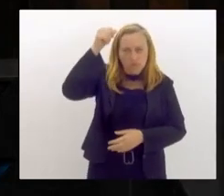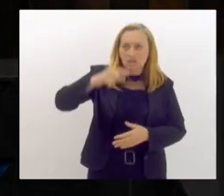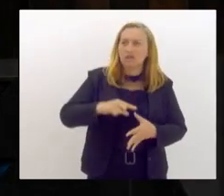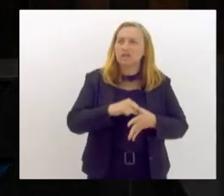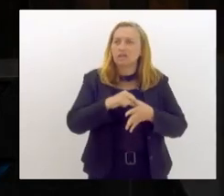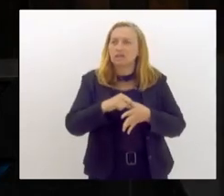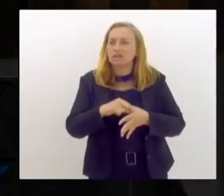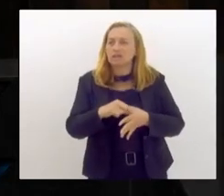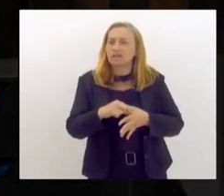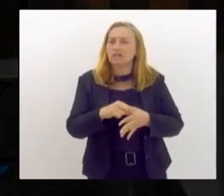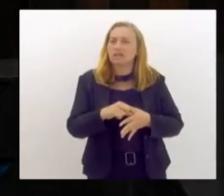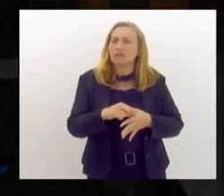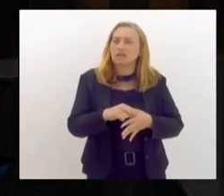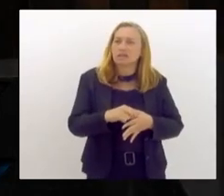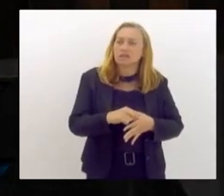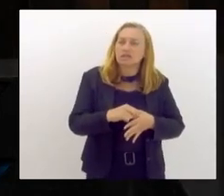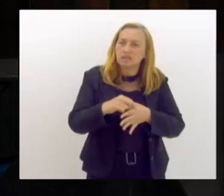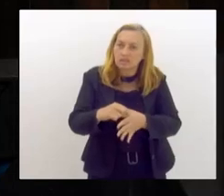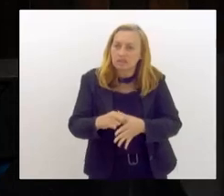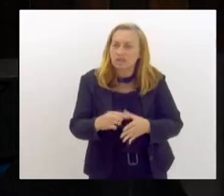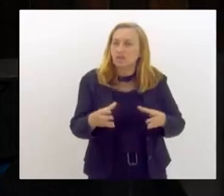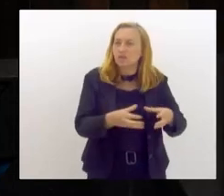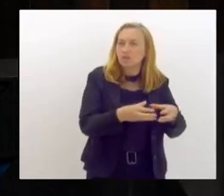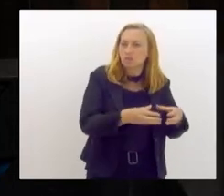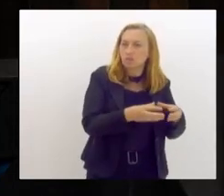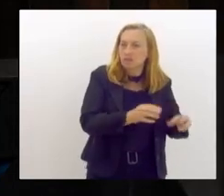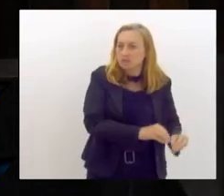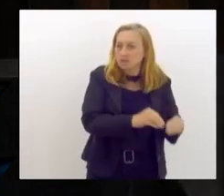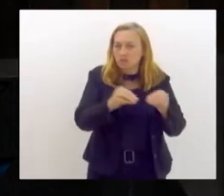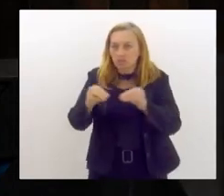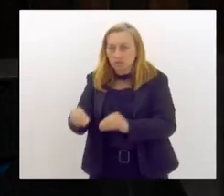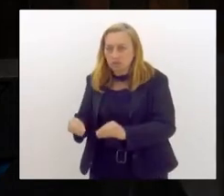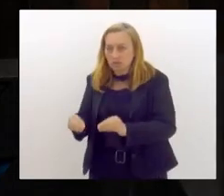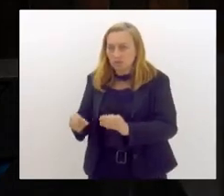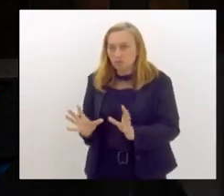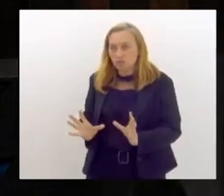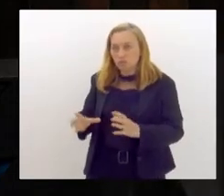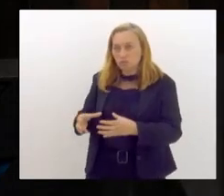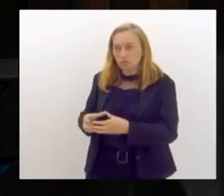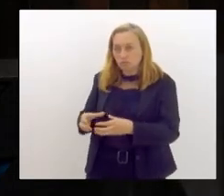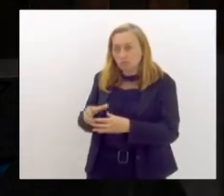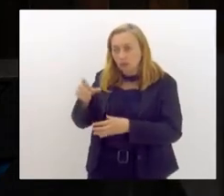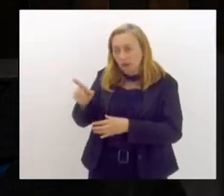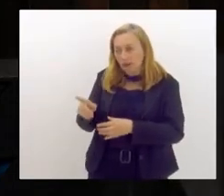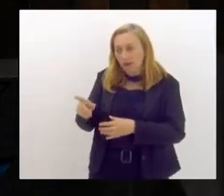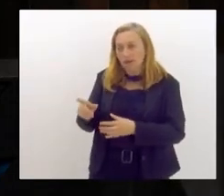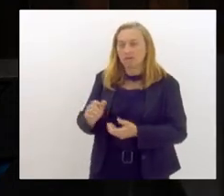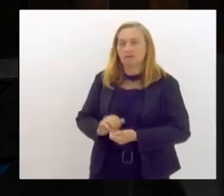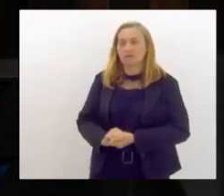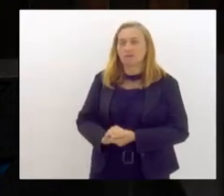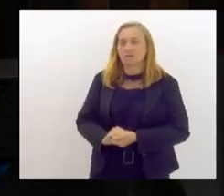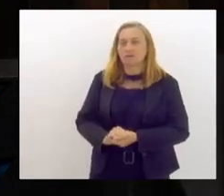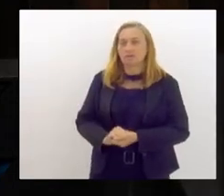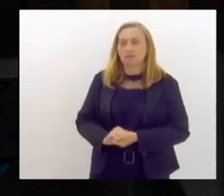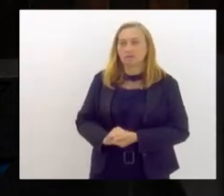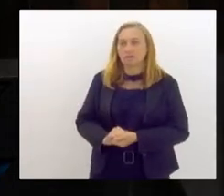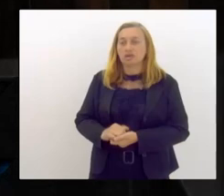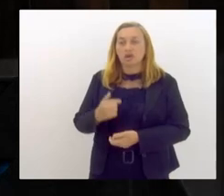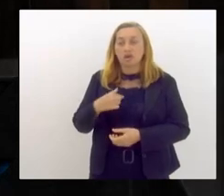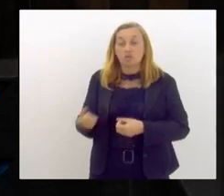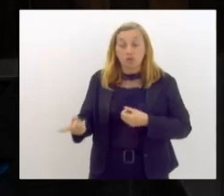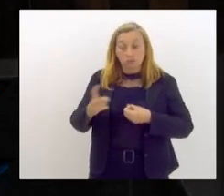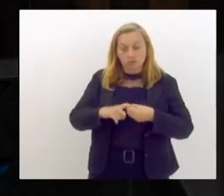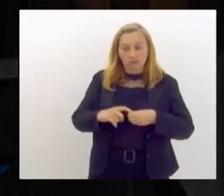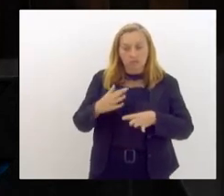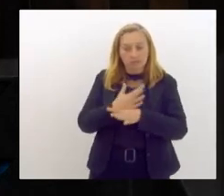equipes, transferiu a sede do Poder Executivo Fluminense para Petrópolis e ficou lá, porque ainda naquela noite eu retornei para a cidade do Rio de